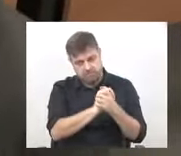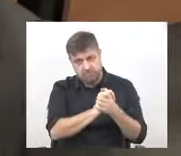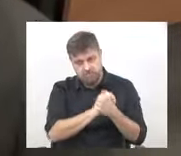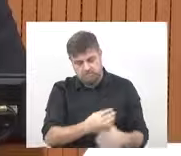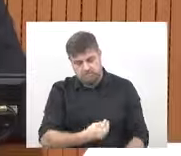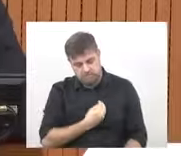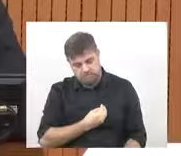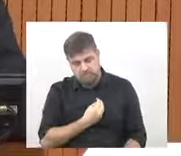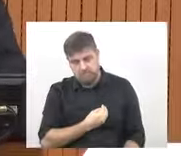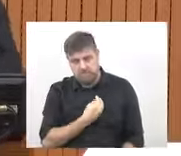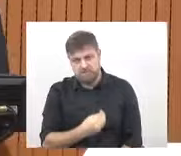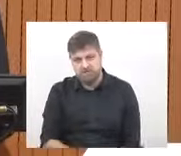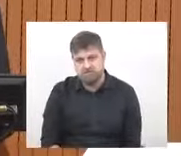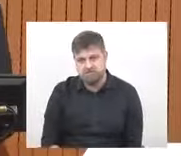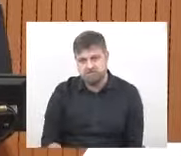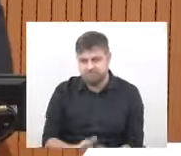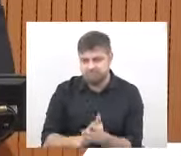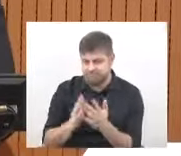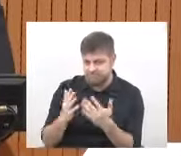presença.